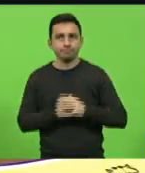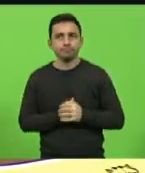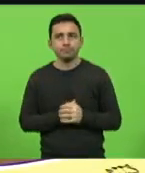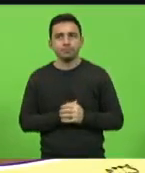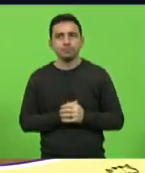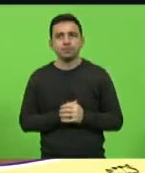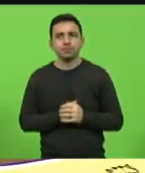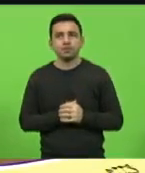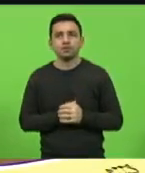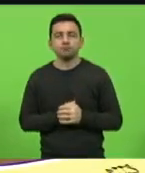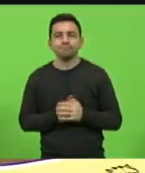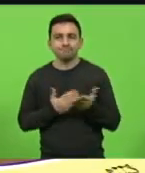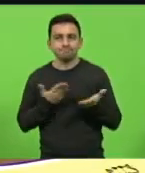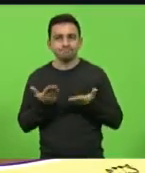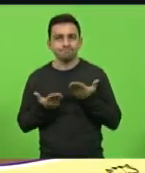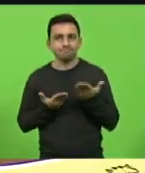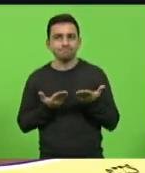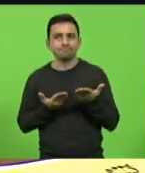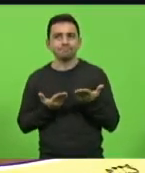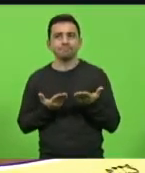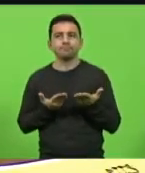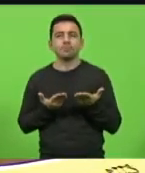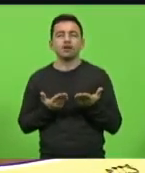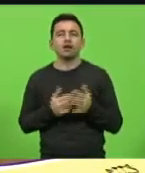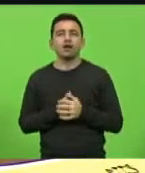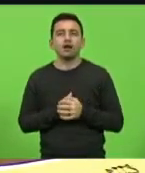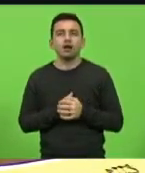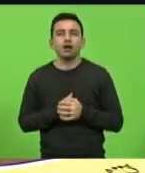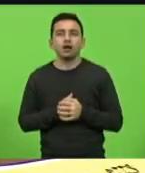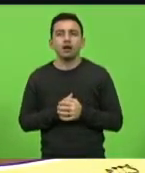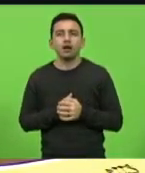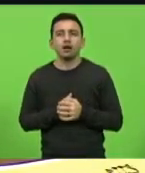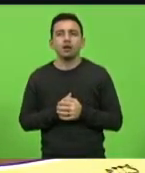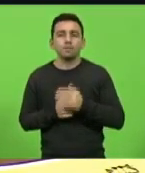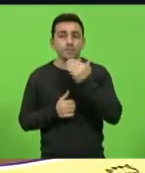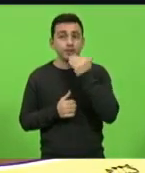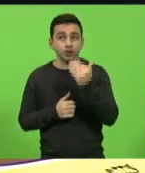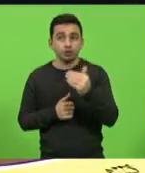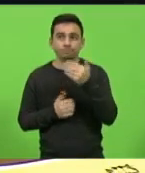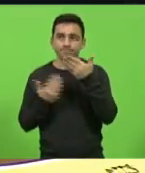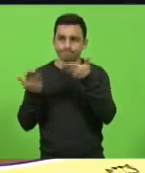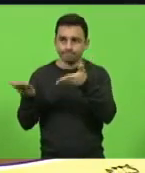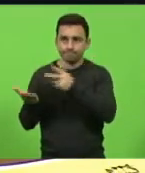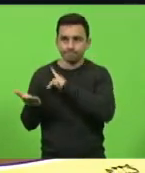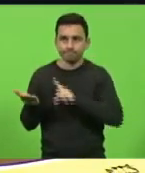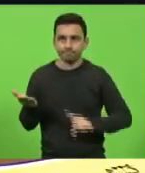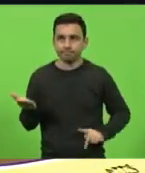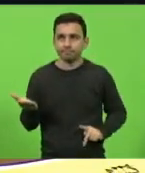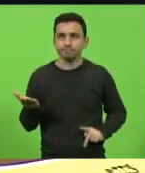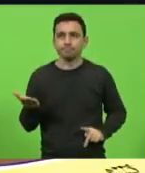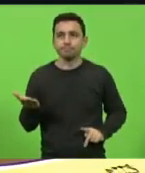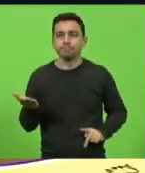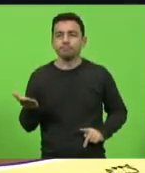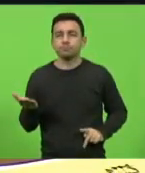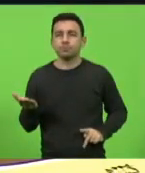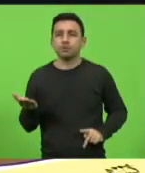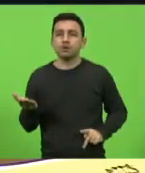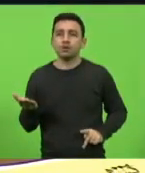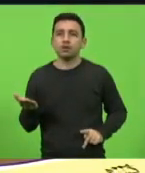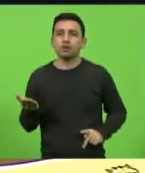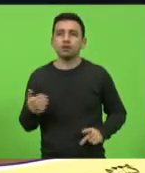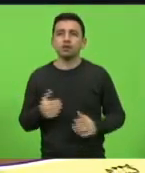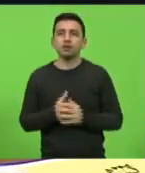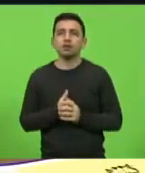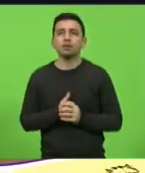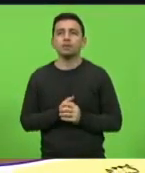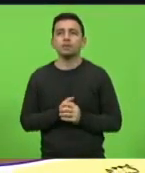atendendo o senhor presidente, e pedido de Vossa Excelência, deixo de fazer